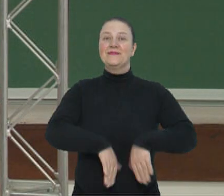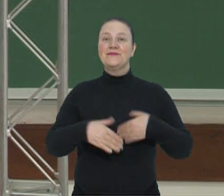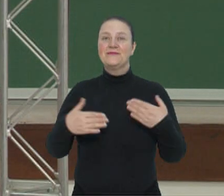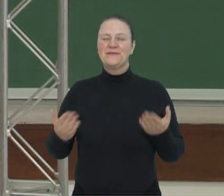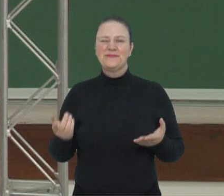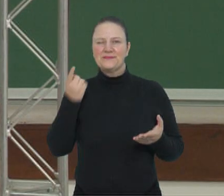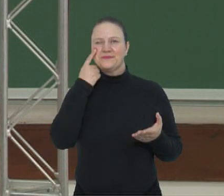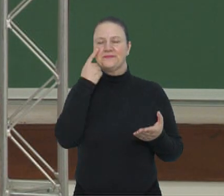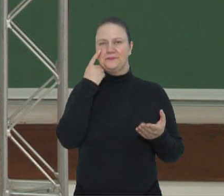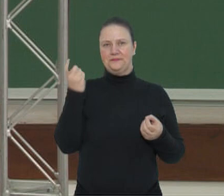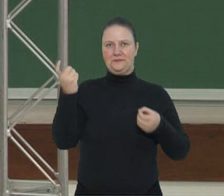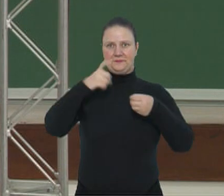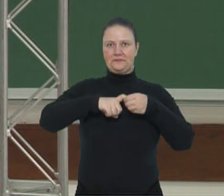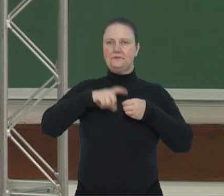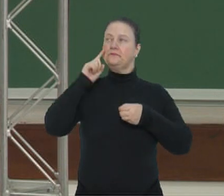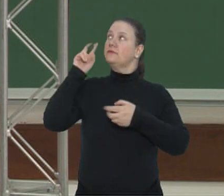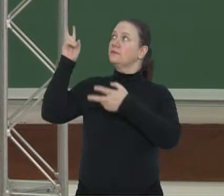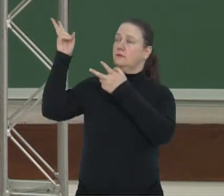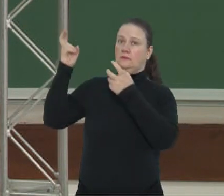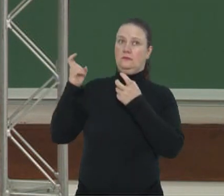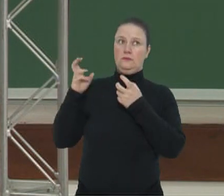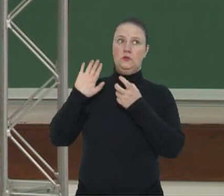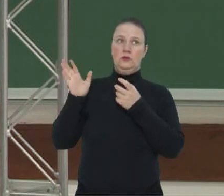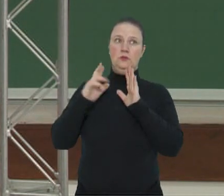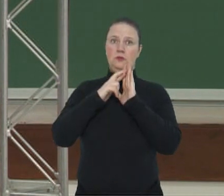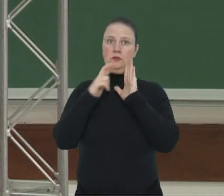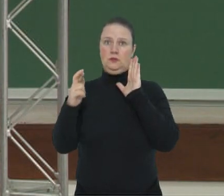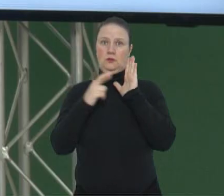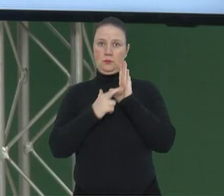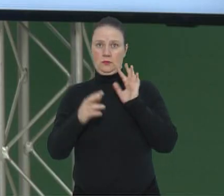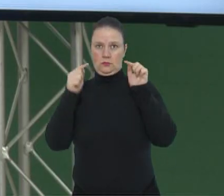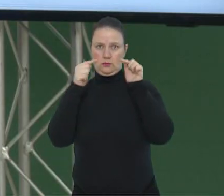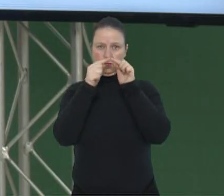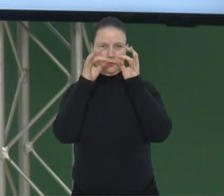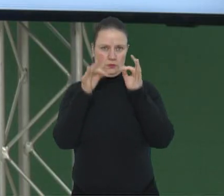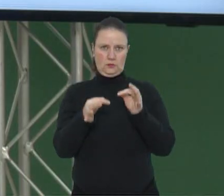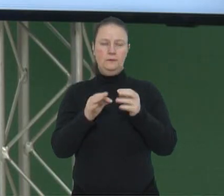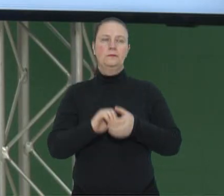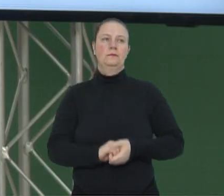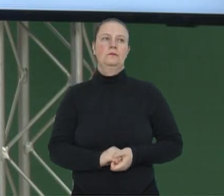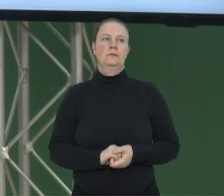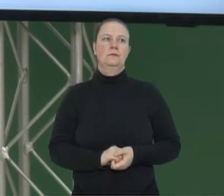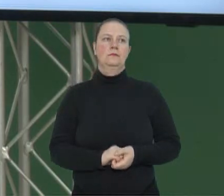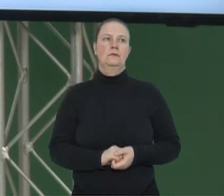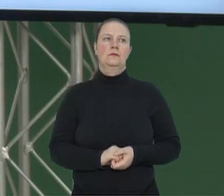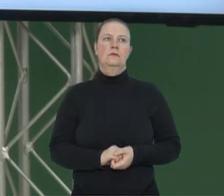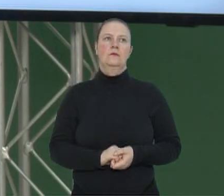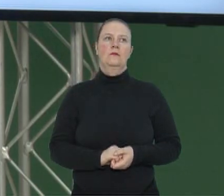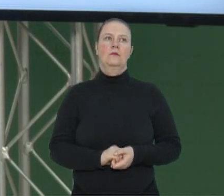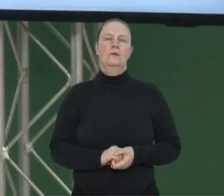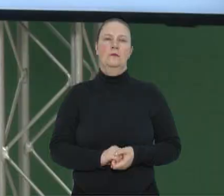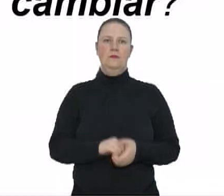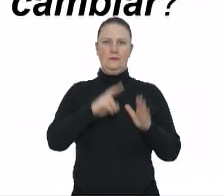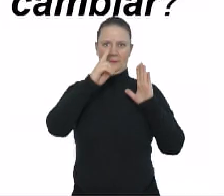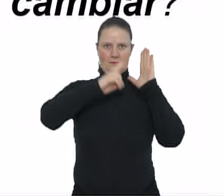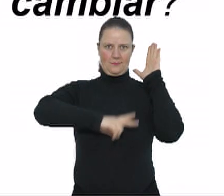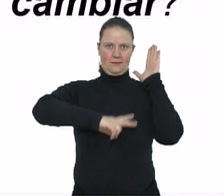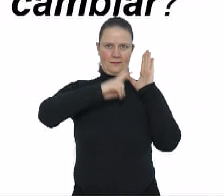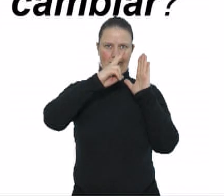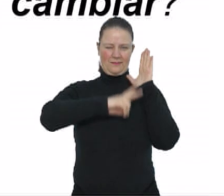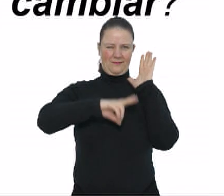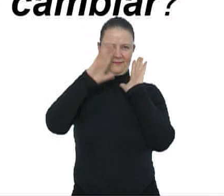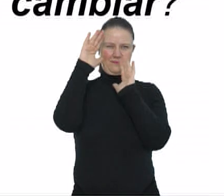Voltando então aqui, né, já com as respostas, então dizia assim: En el verso, viajar